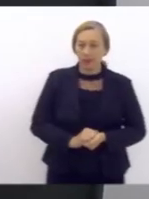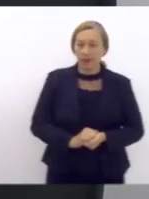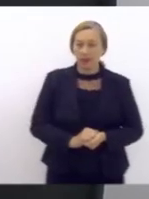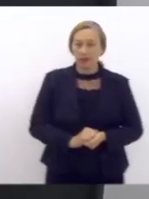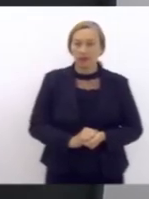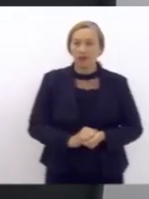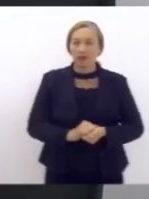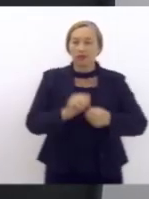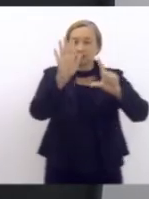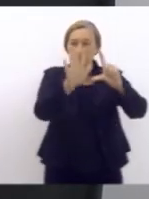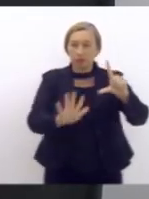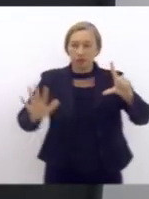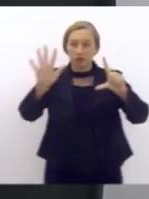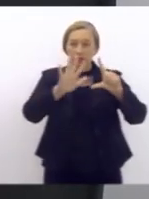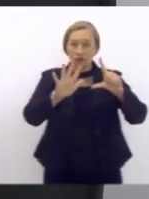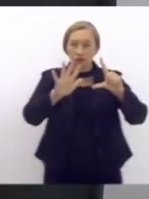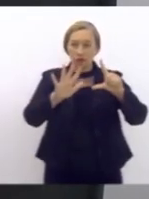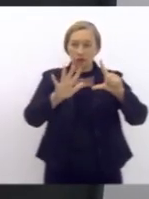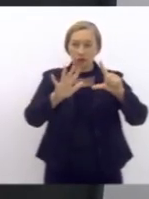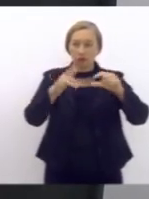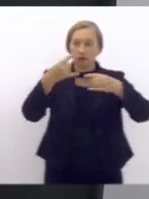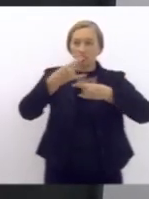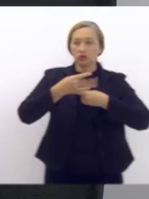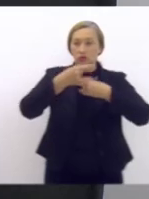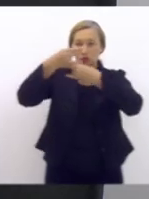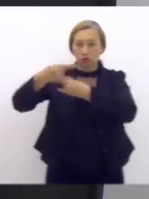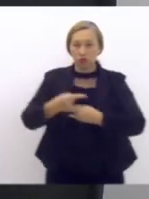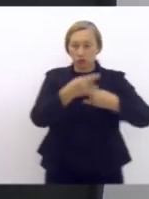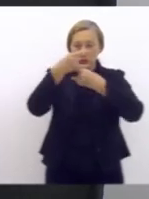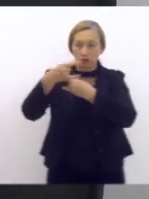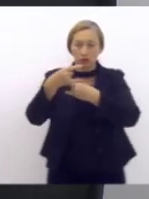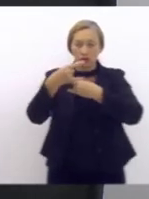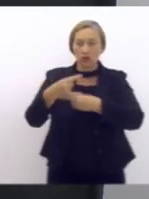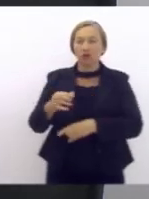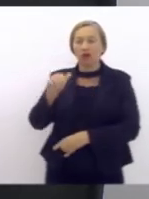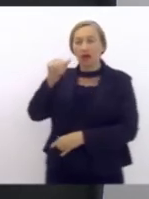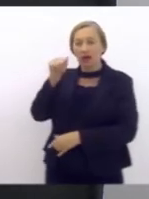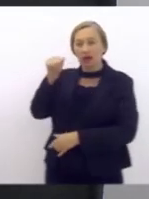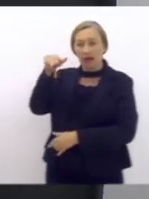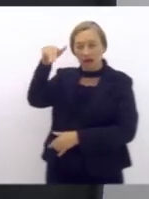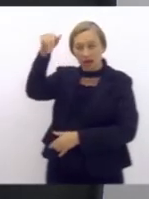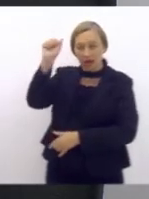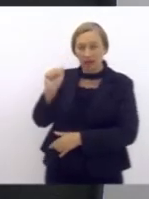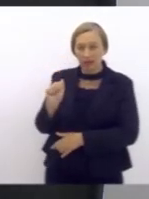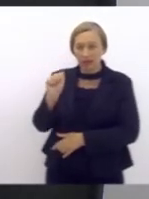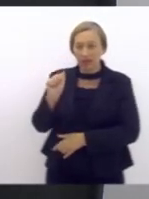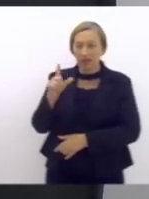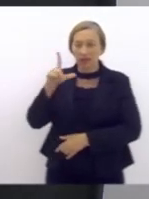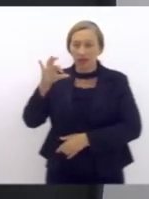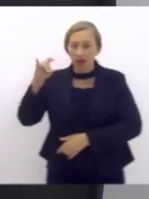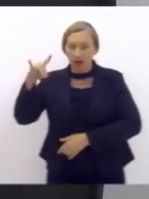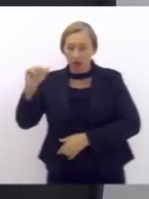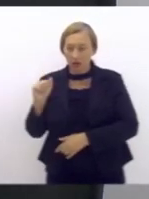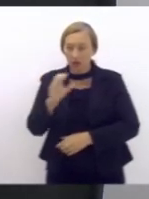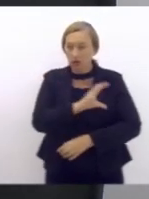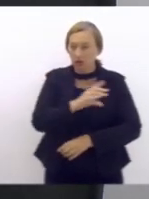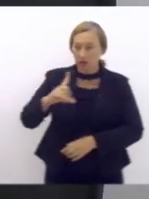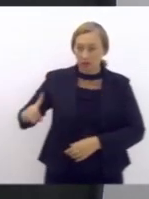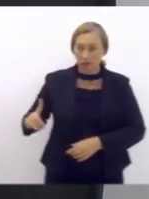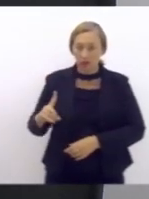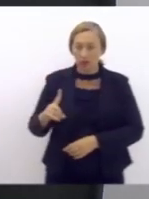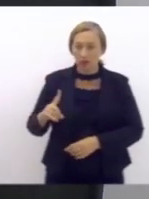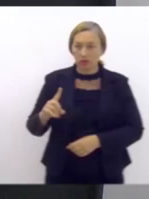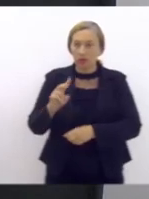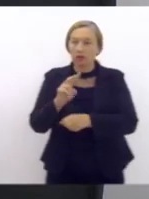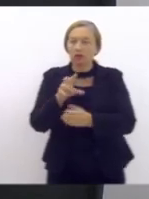via plataforma Zoom da excelentíssima senhora Ana Cláudia de Oliveira, coordenadora de pesquisa do